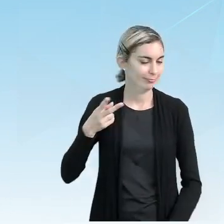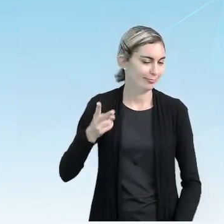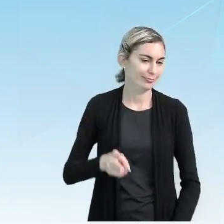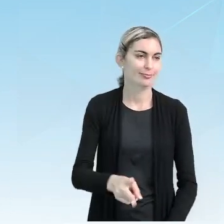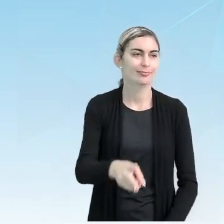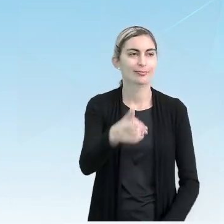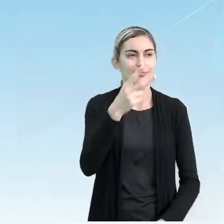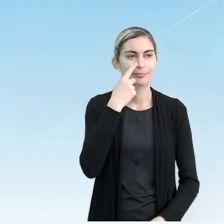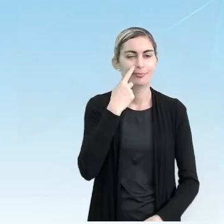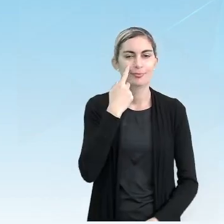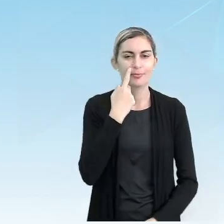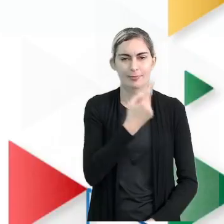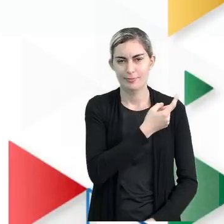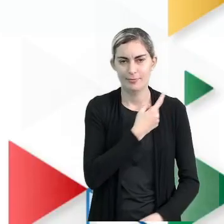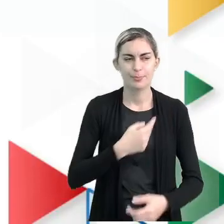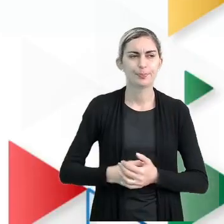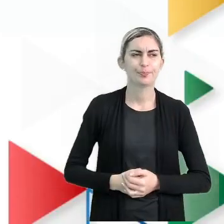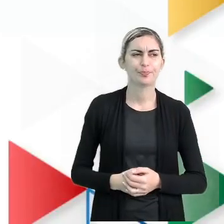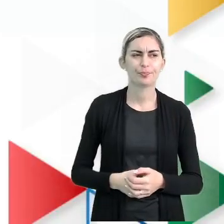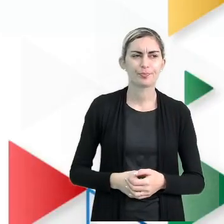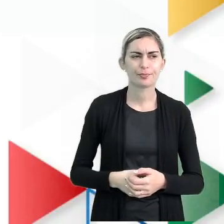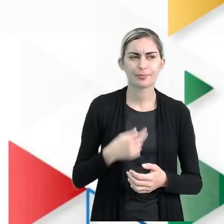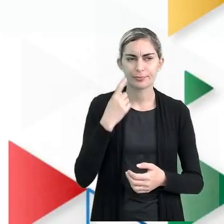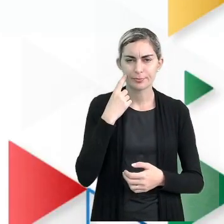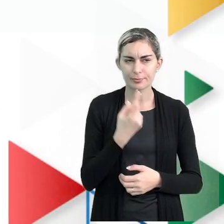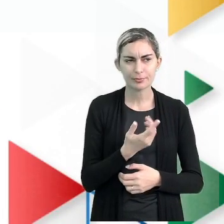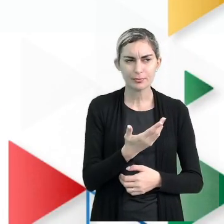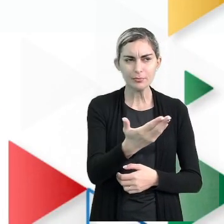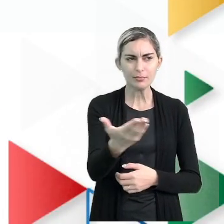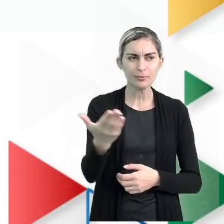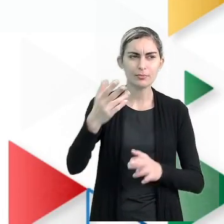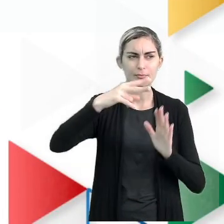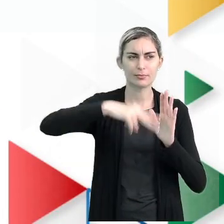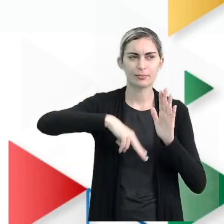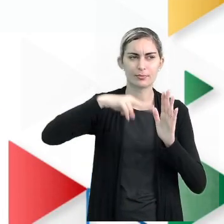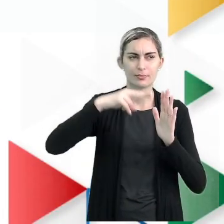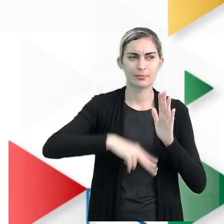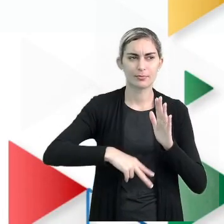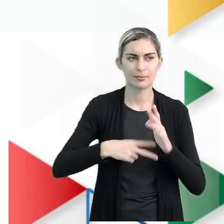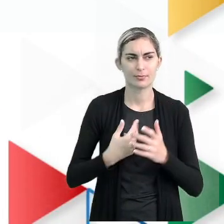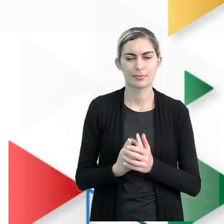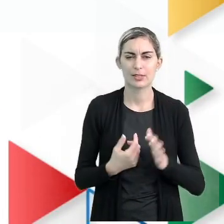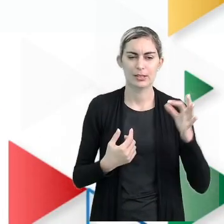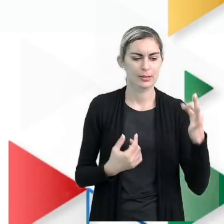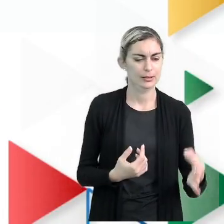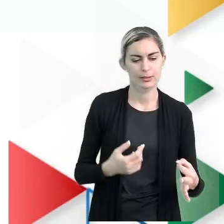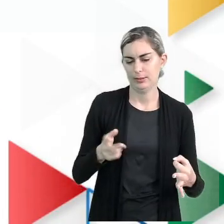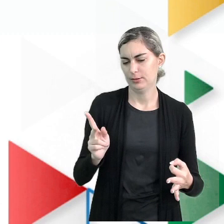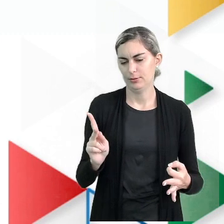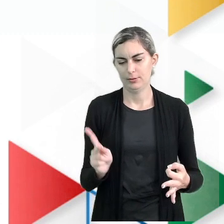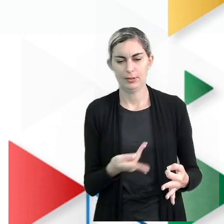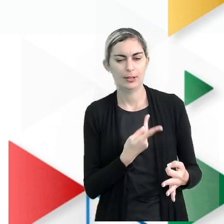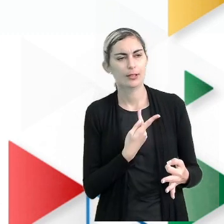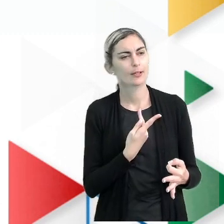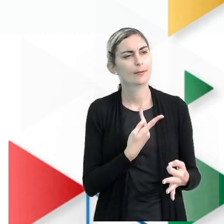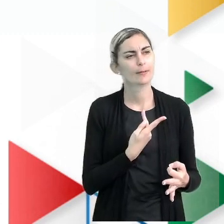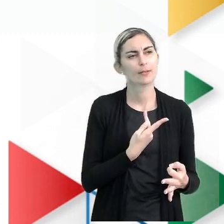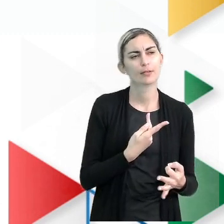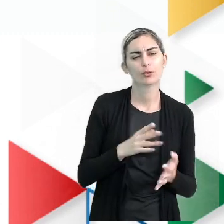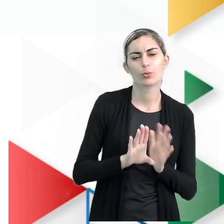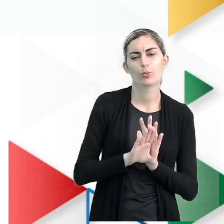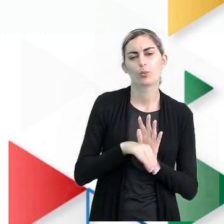aí, professor, mais questões Certo aqui e errado. para o senhor. Lê aí, professor. Certo e errado, olha para aí, professor. São os